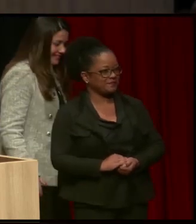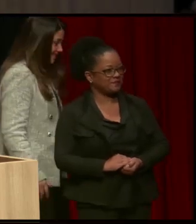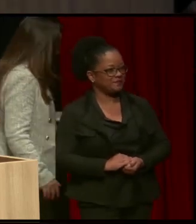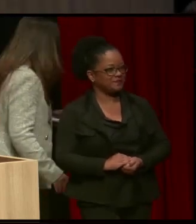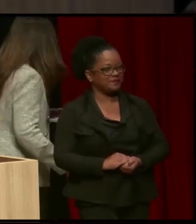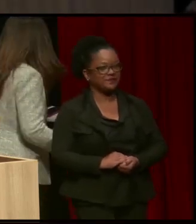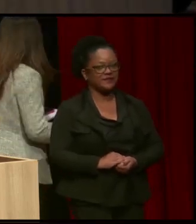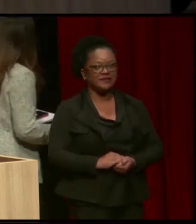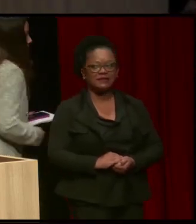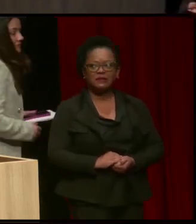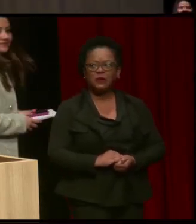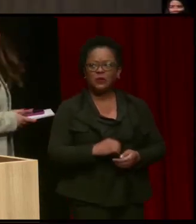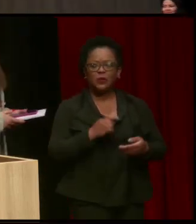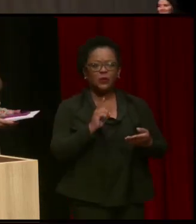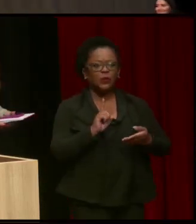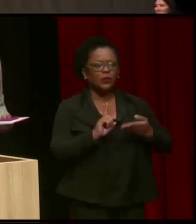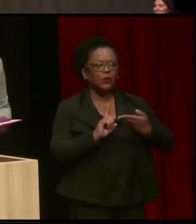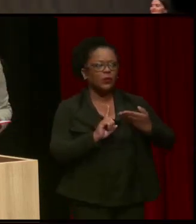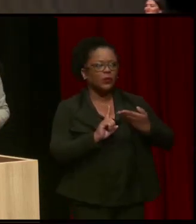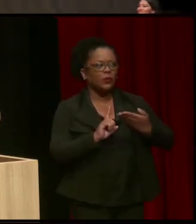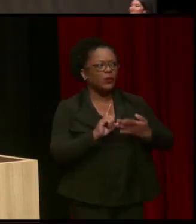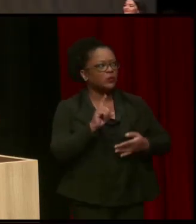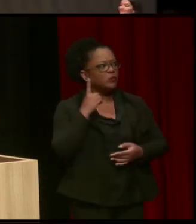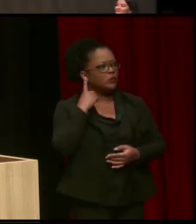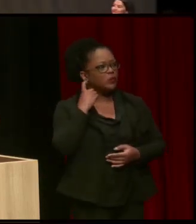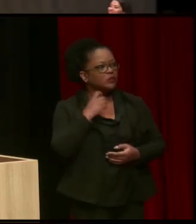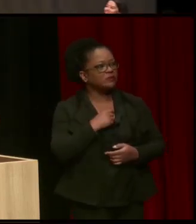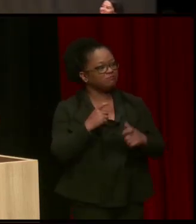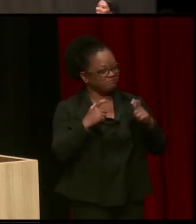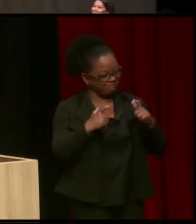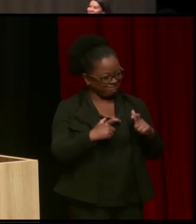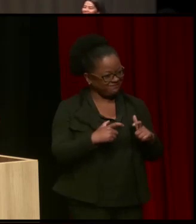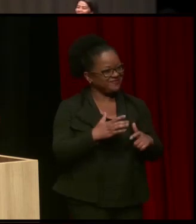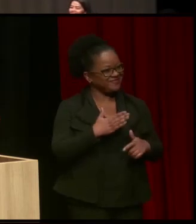Tá sem volume, né? Pelo menos aqui sim, eu já sabe onde eu tô.